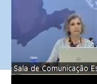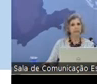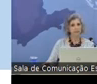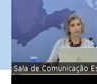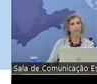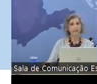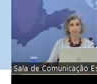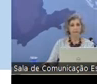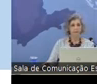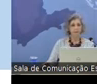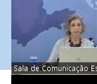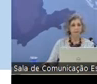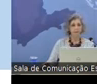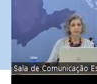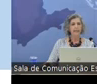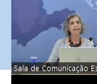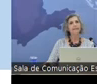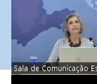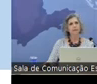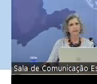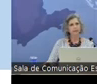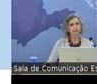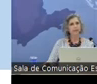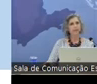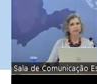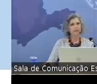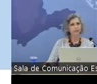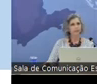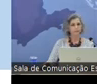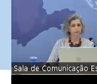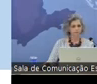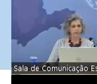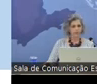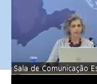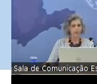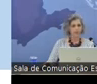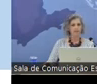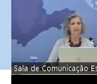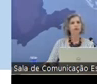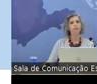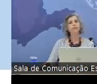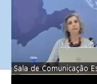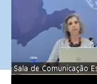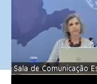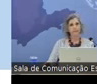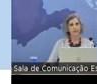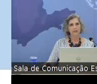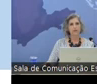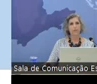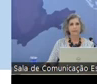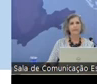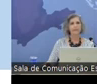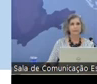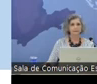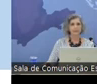das maternidades que participaram do estudo realizam teste para o o momento do par 79 por cento